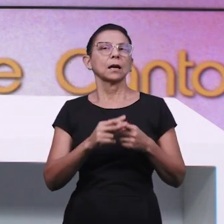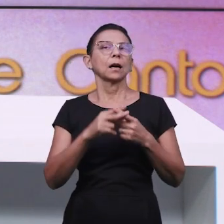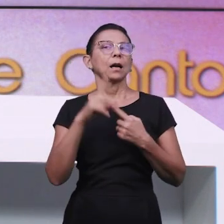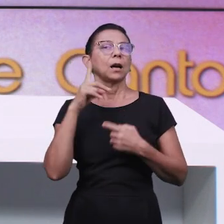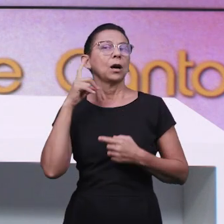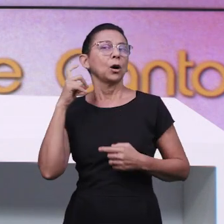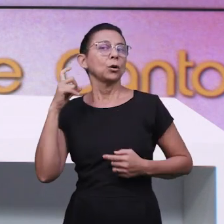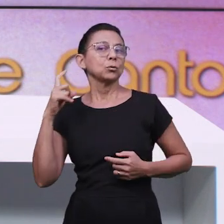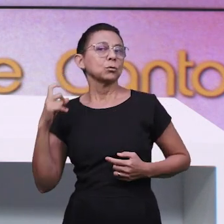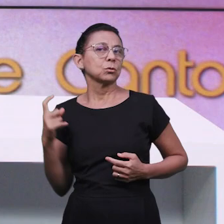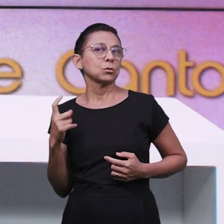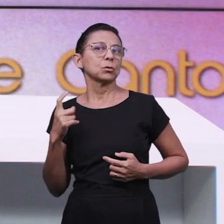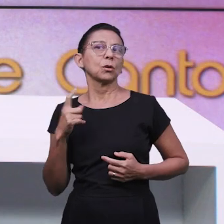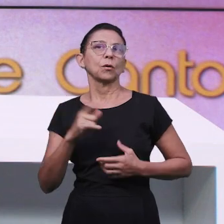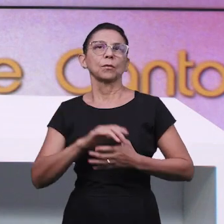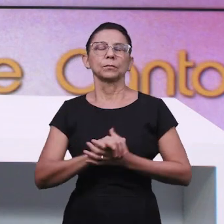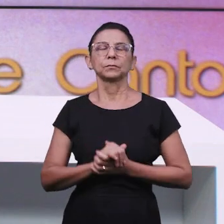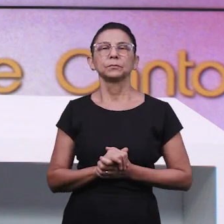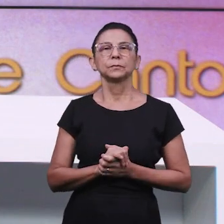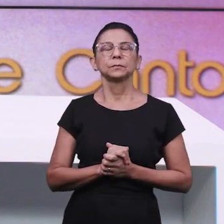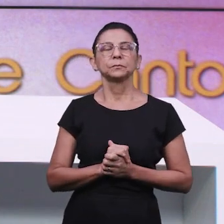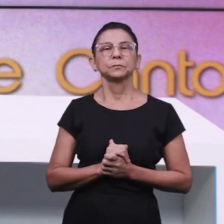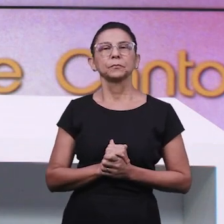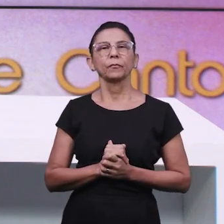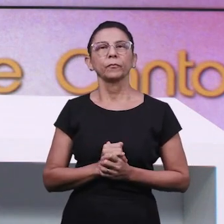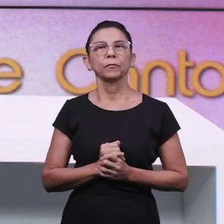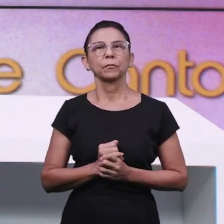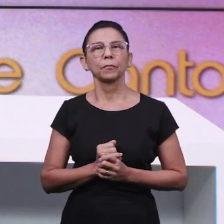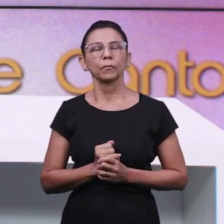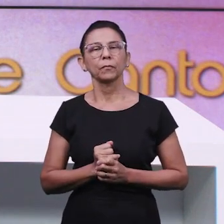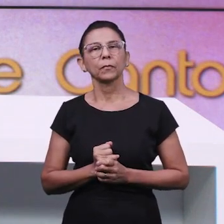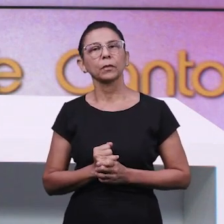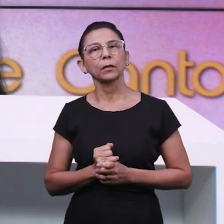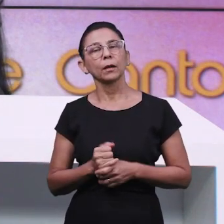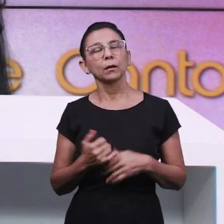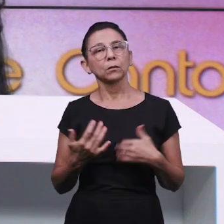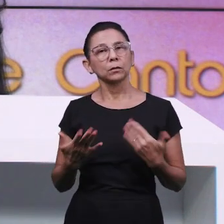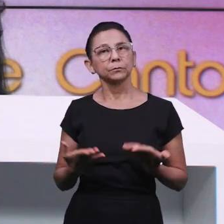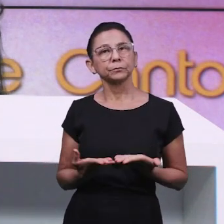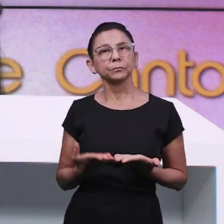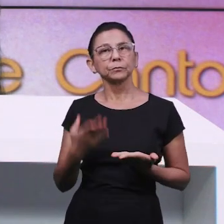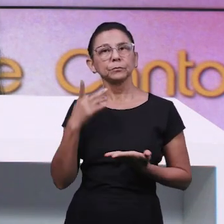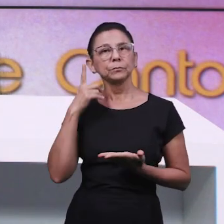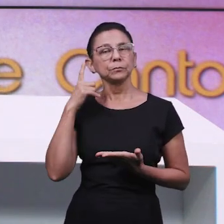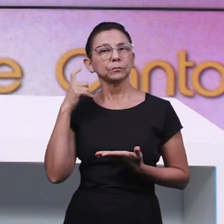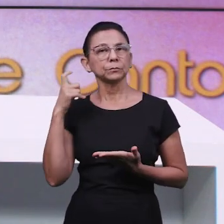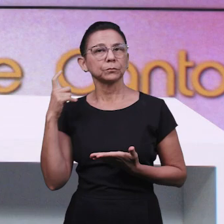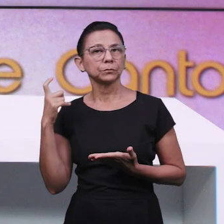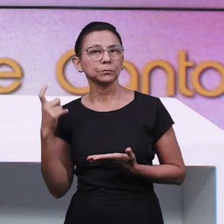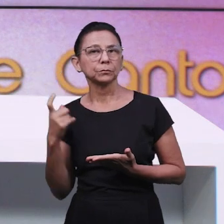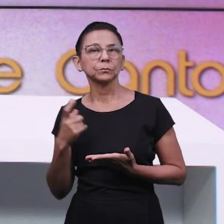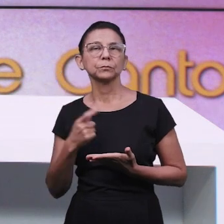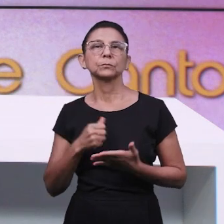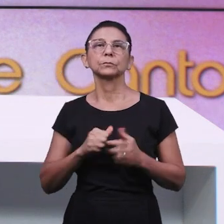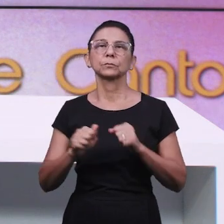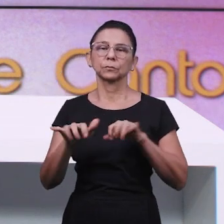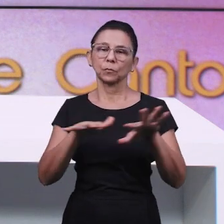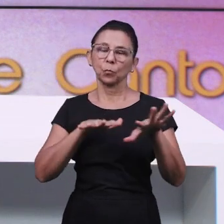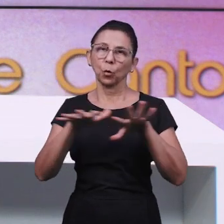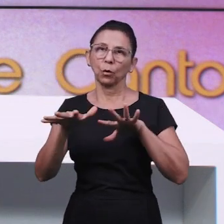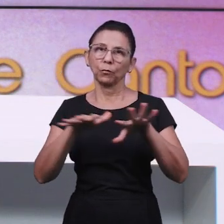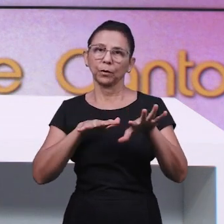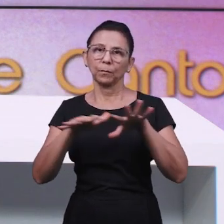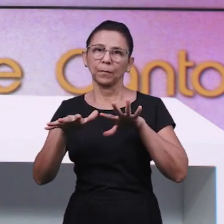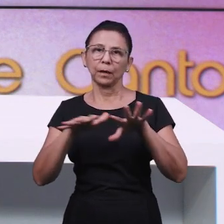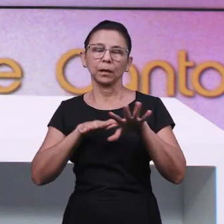da fonte, região da prega vocal. E o molde desse som, com os movimentos estruturais do